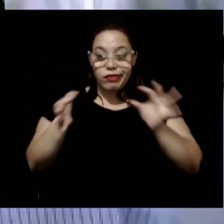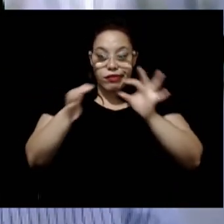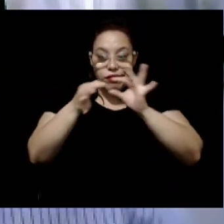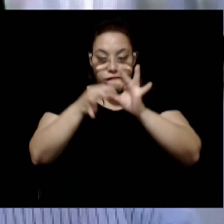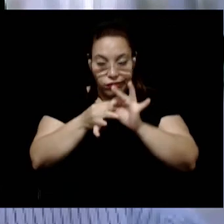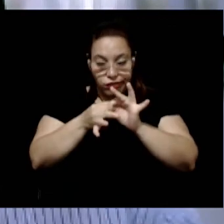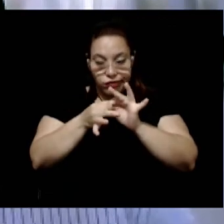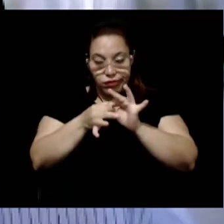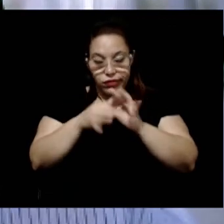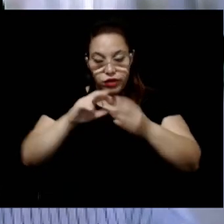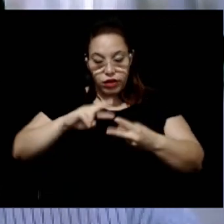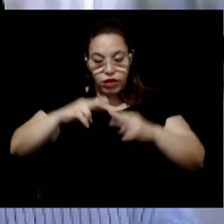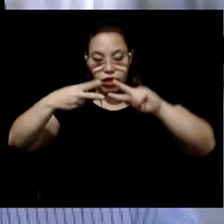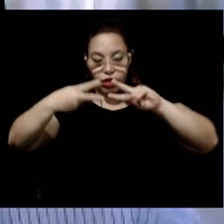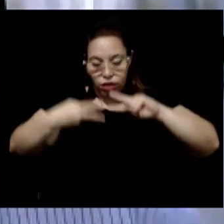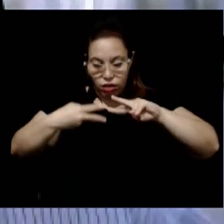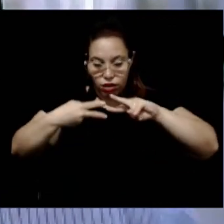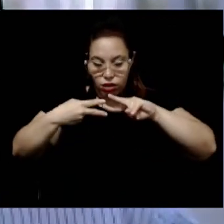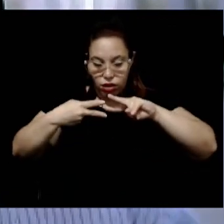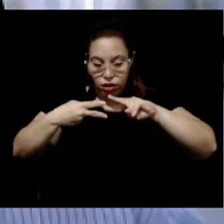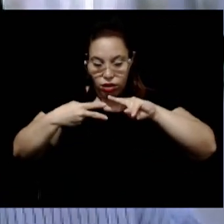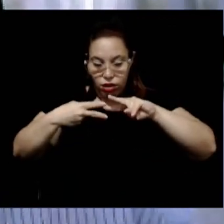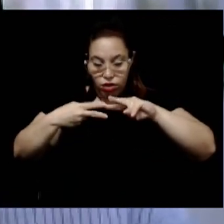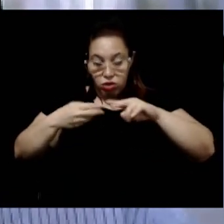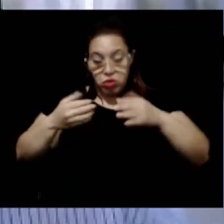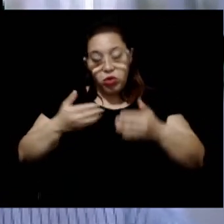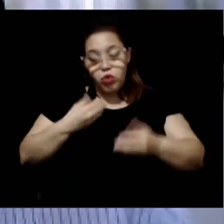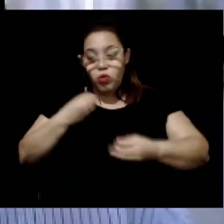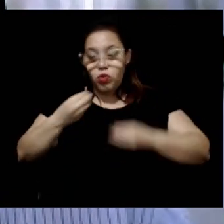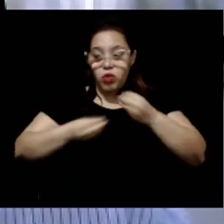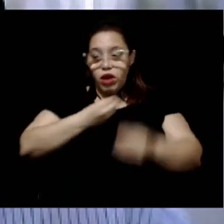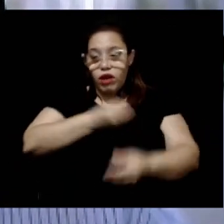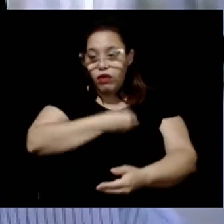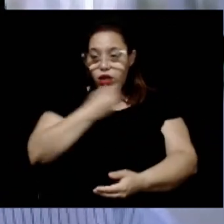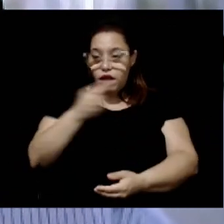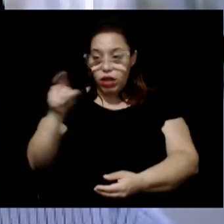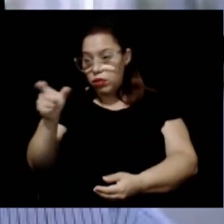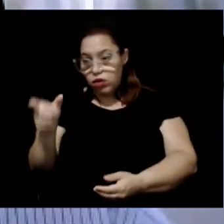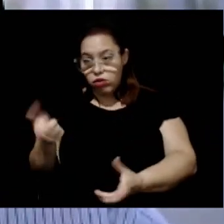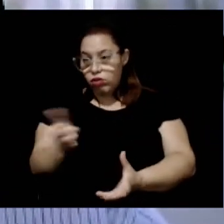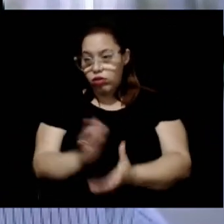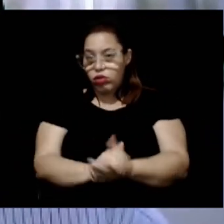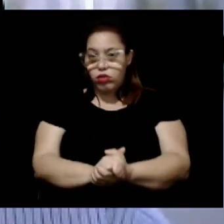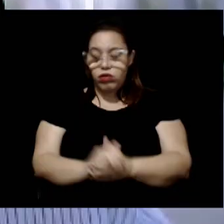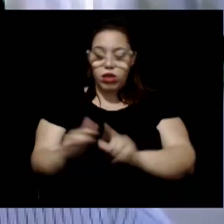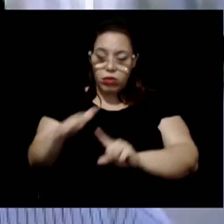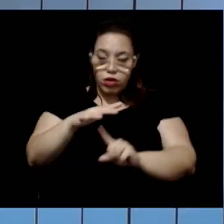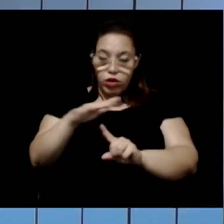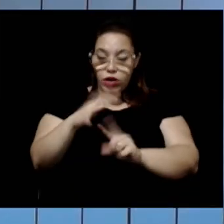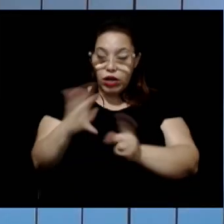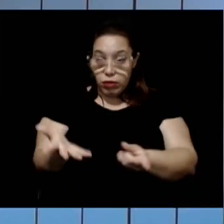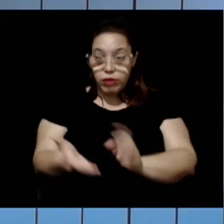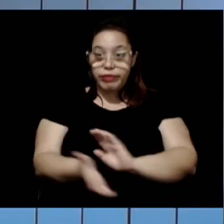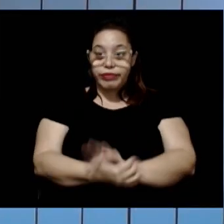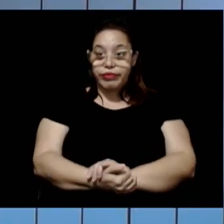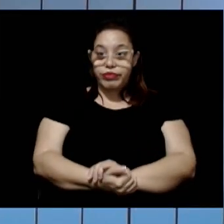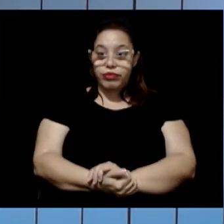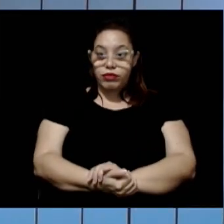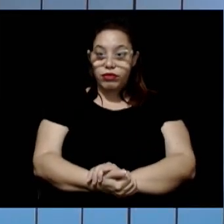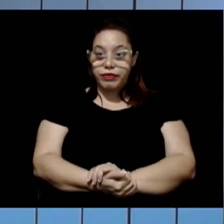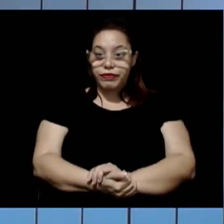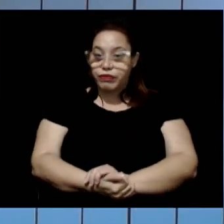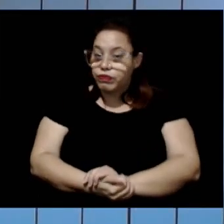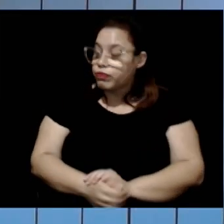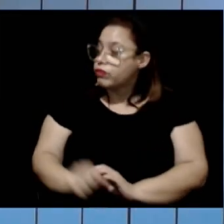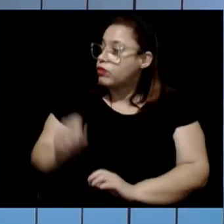genética com o estilo de vida e muitas vezes fatores ambientais. E quais são os principais sintomas,